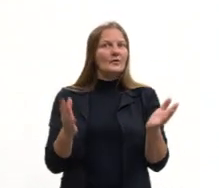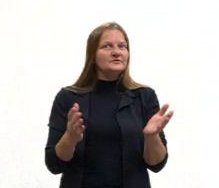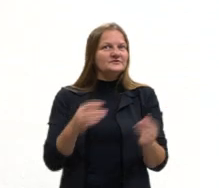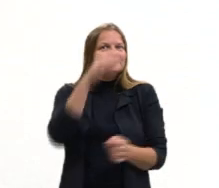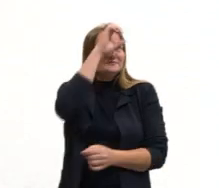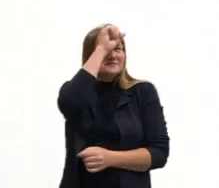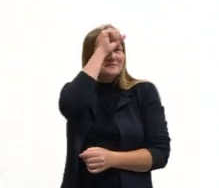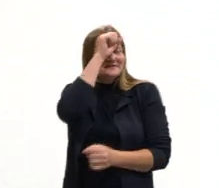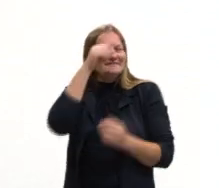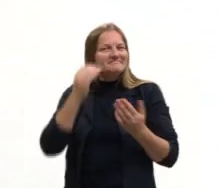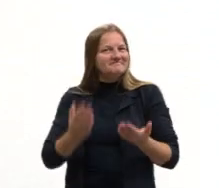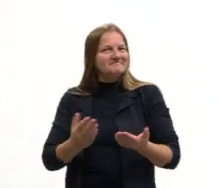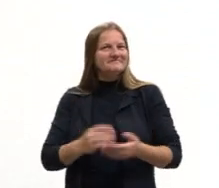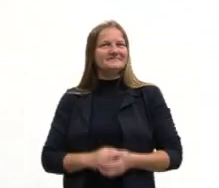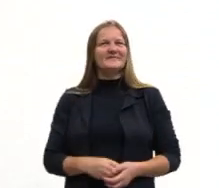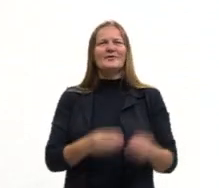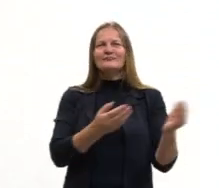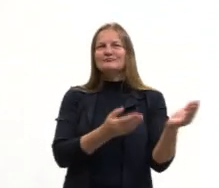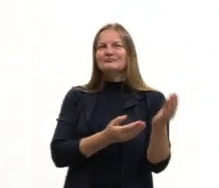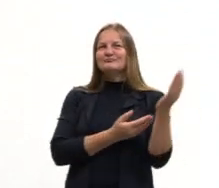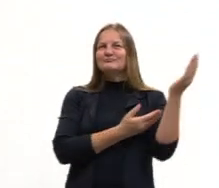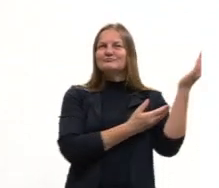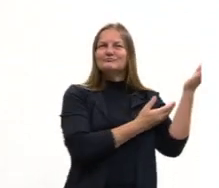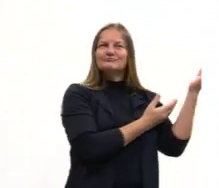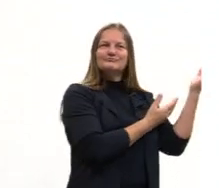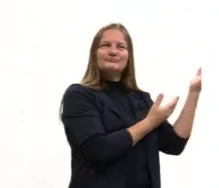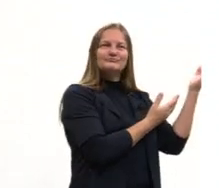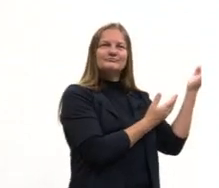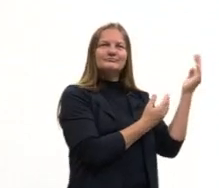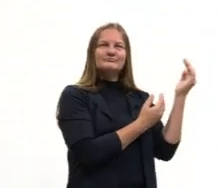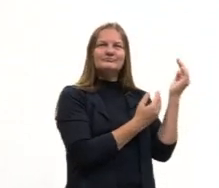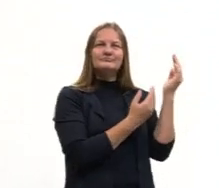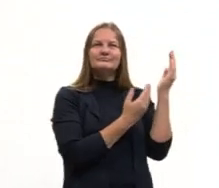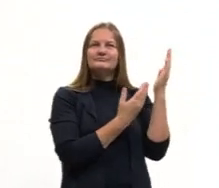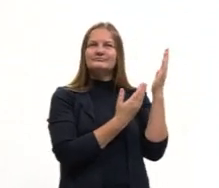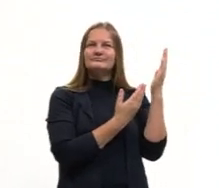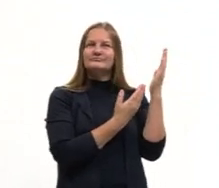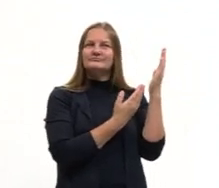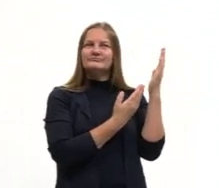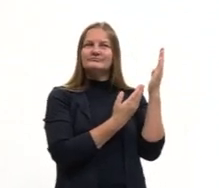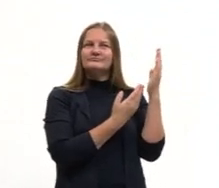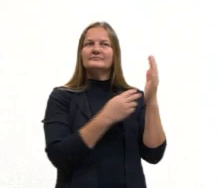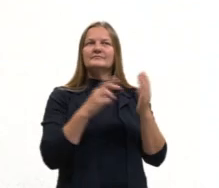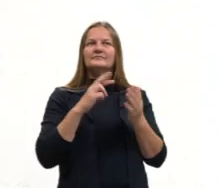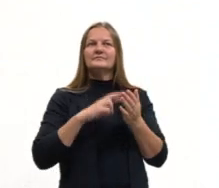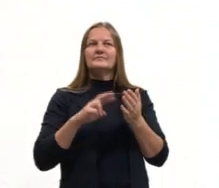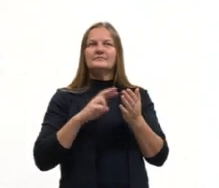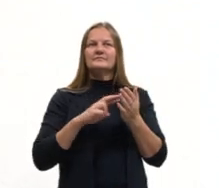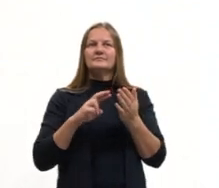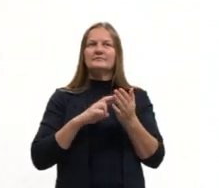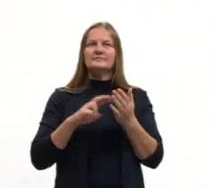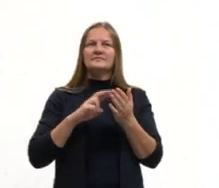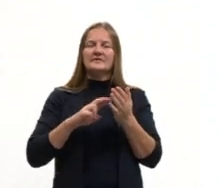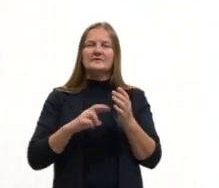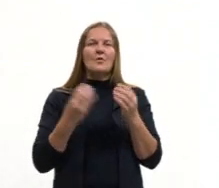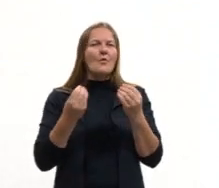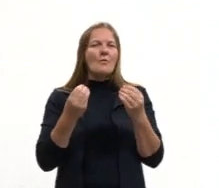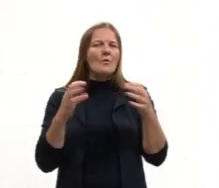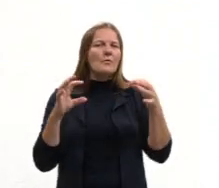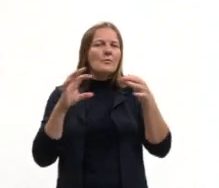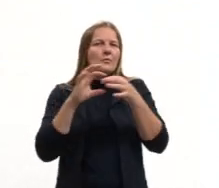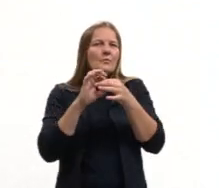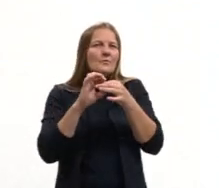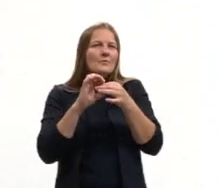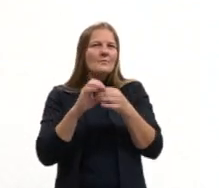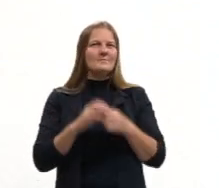aprender um pouquinho de Deus e aqui eu trouxe Então os conectores da redação uma coisa leva a outra